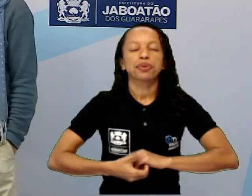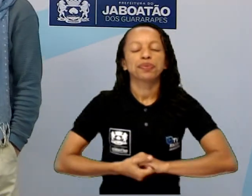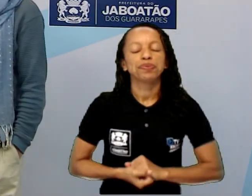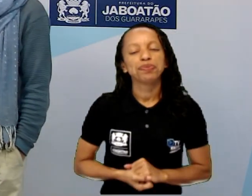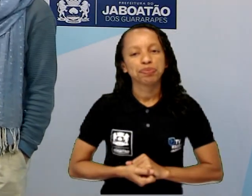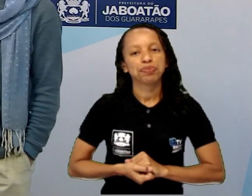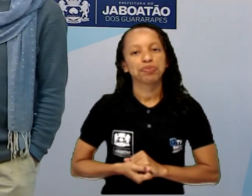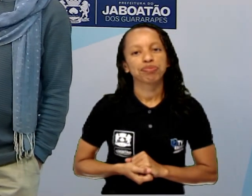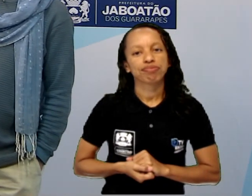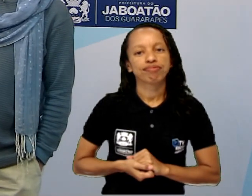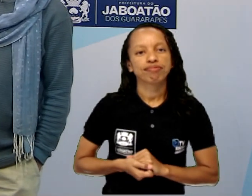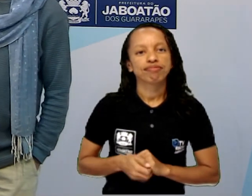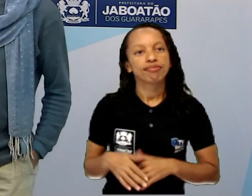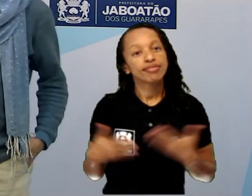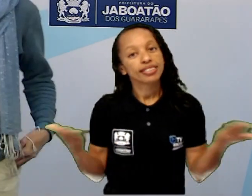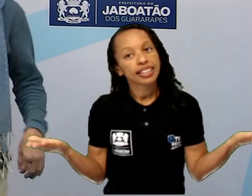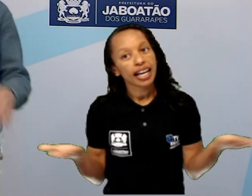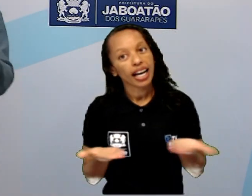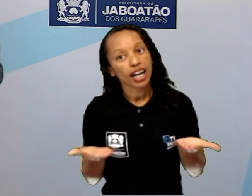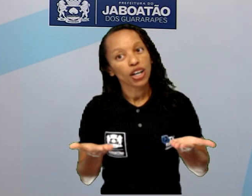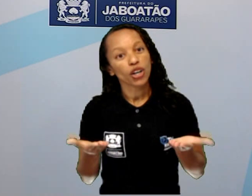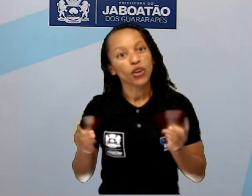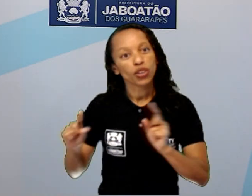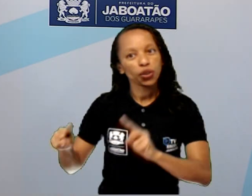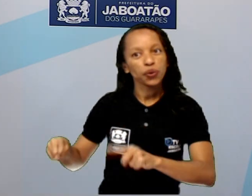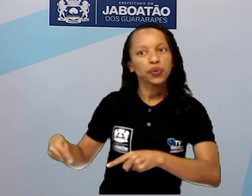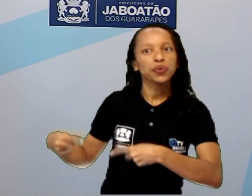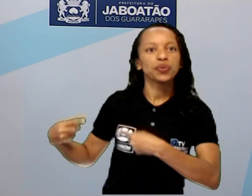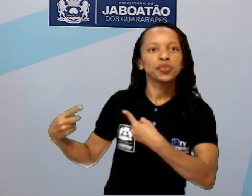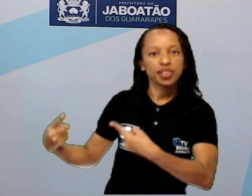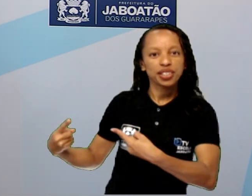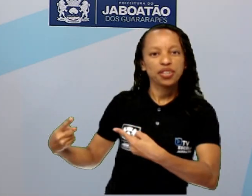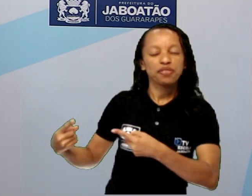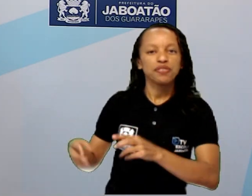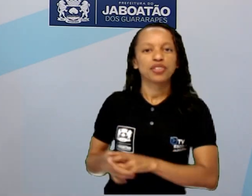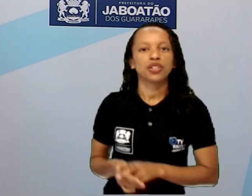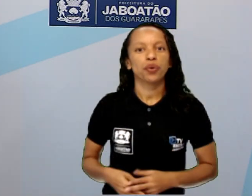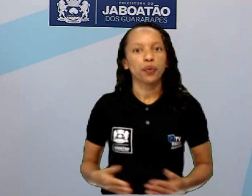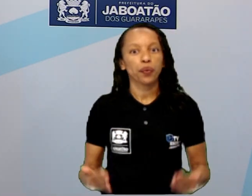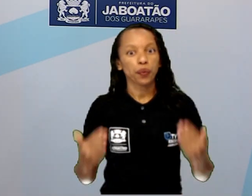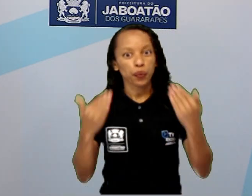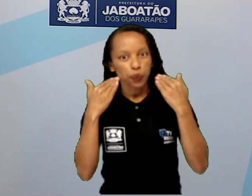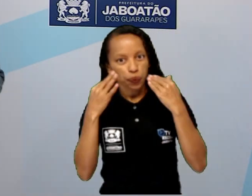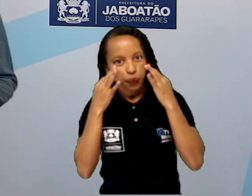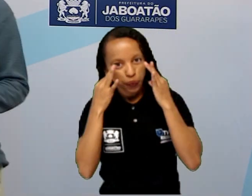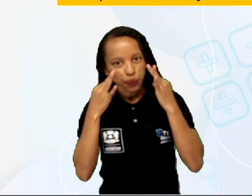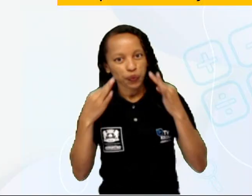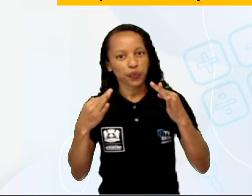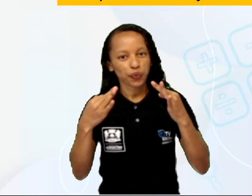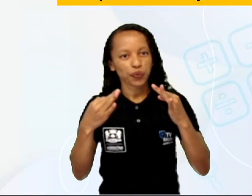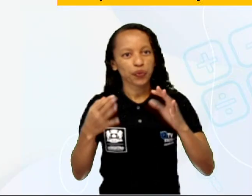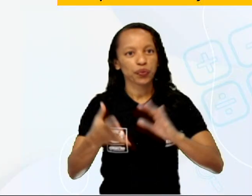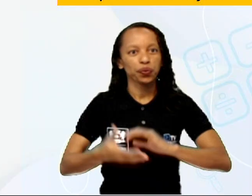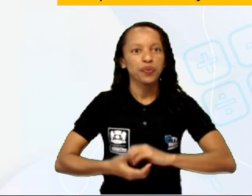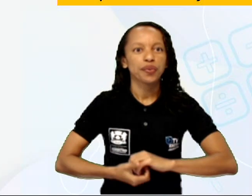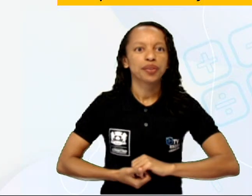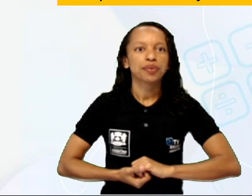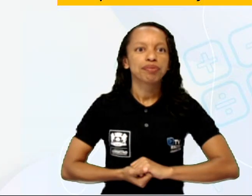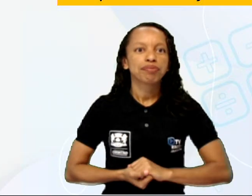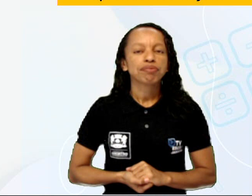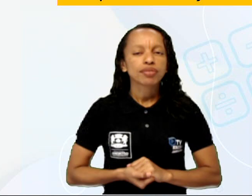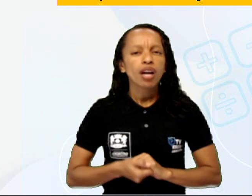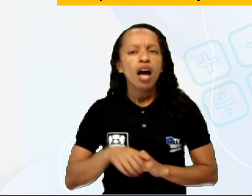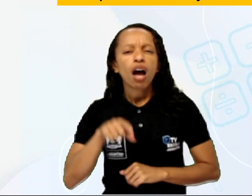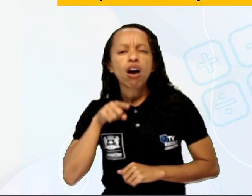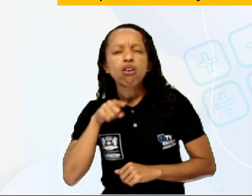e vamos agora para o nosso desafio. Presta atenção. Vamos aqui ver se a gente consegue.